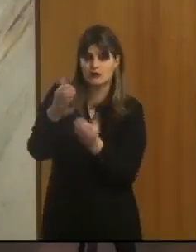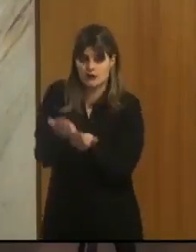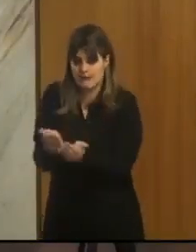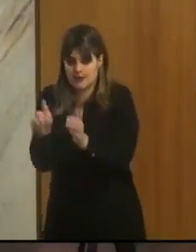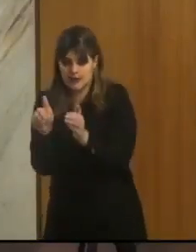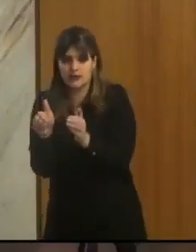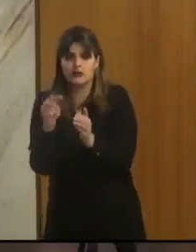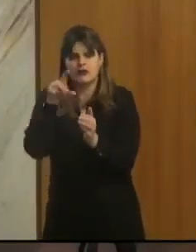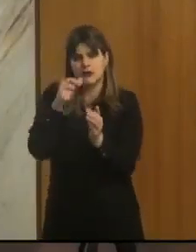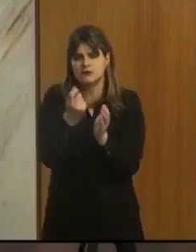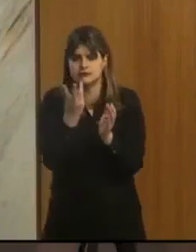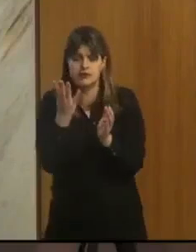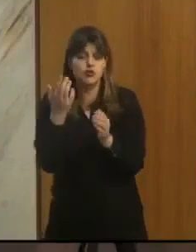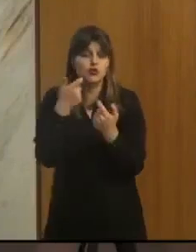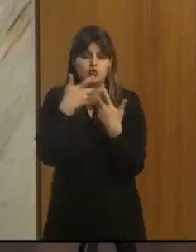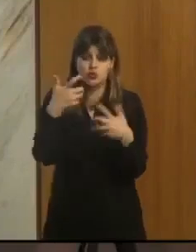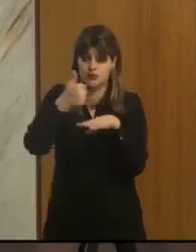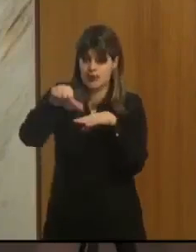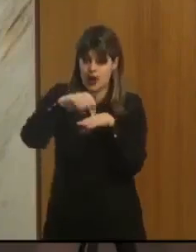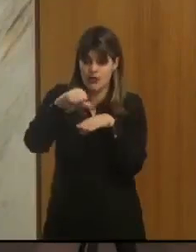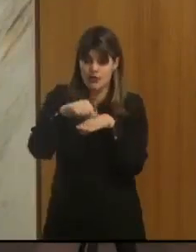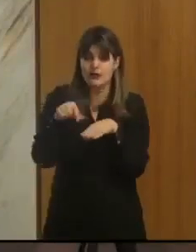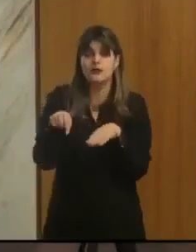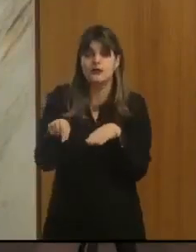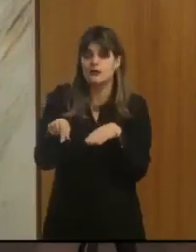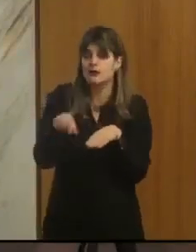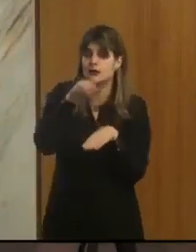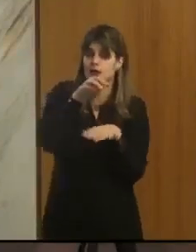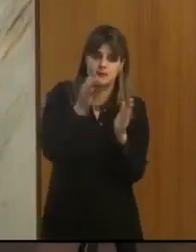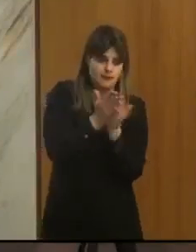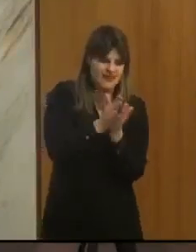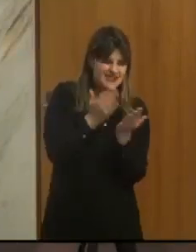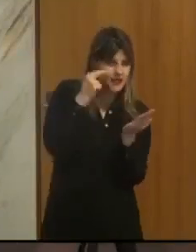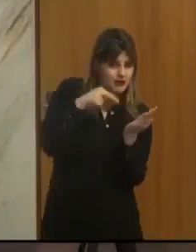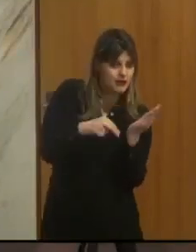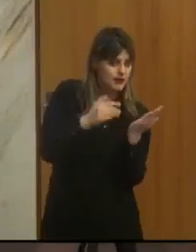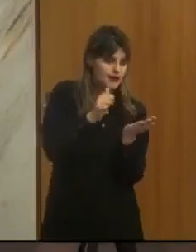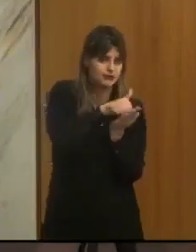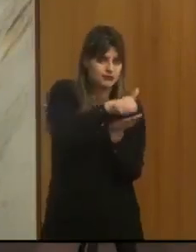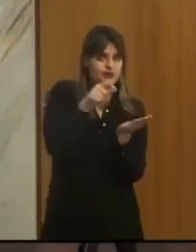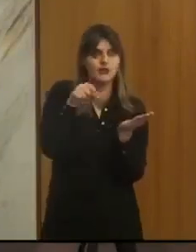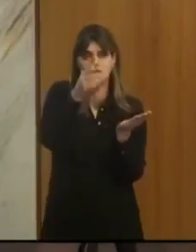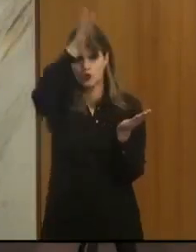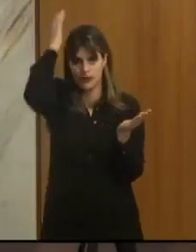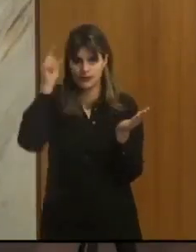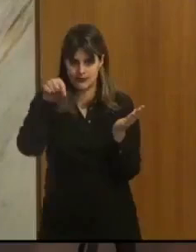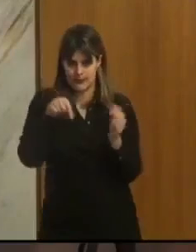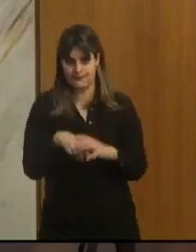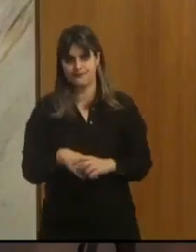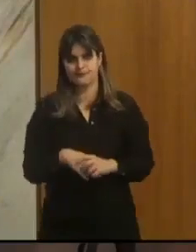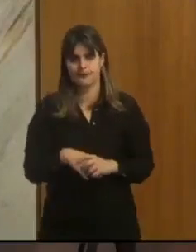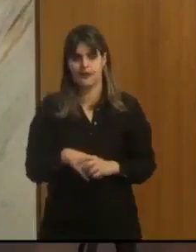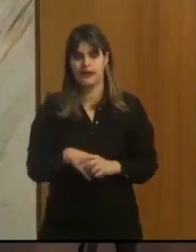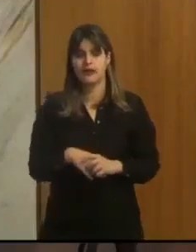um turíbulo e todos em prata, paramentos, um missal de Braga, um missal de Flamengo e outro missal de Romano. Portanto,